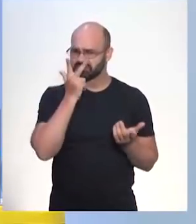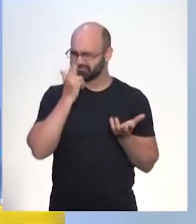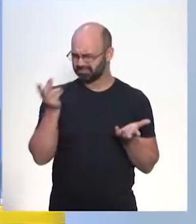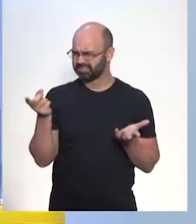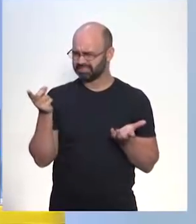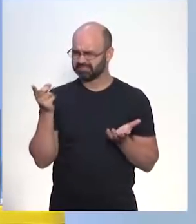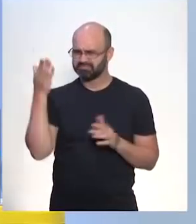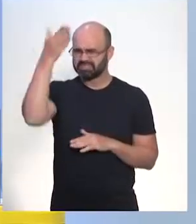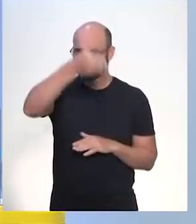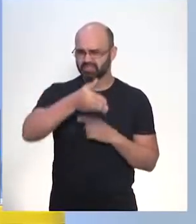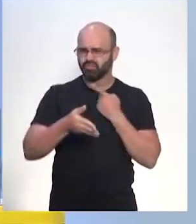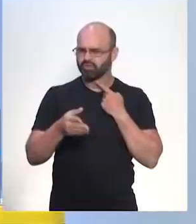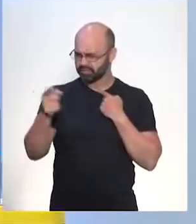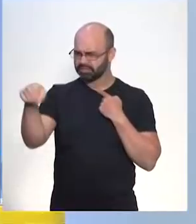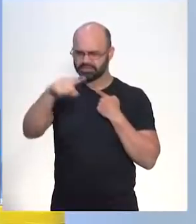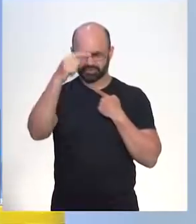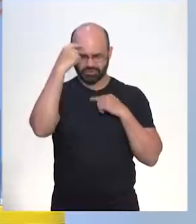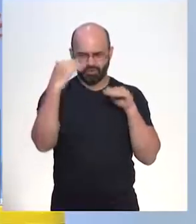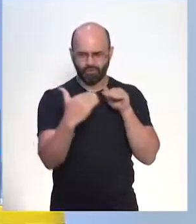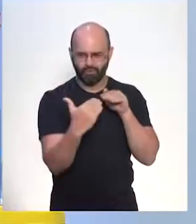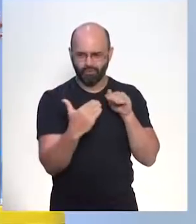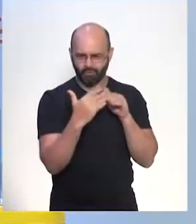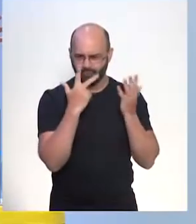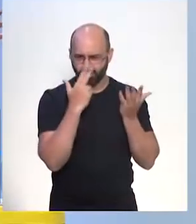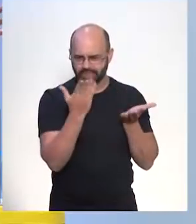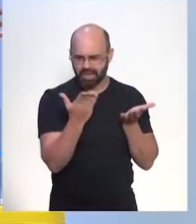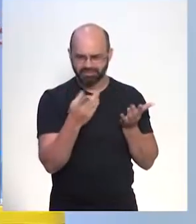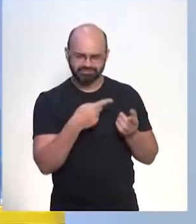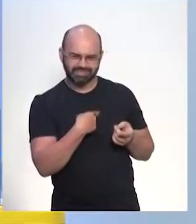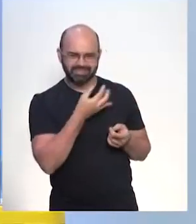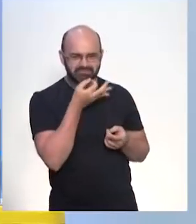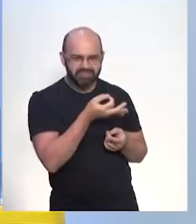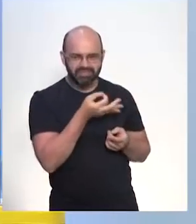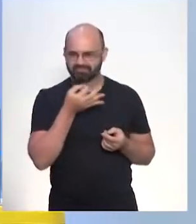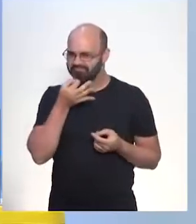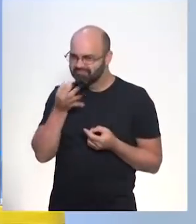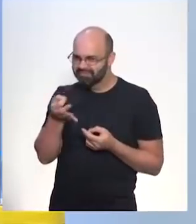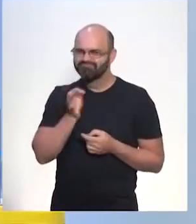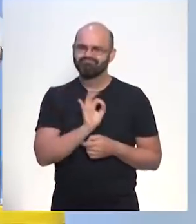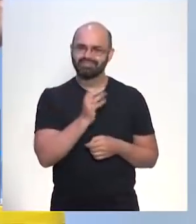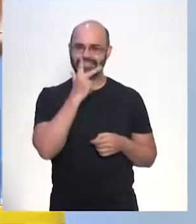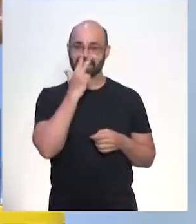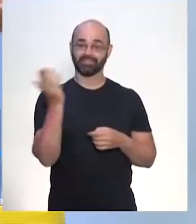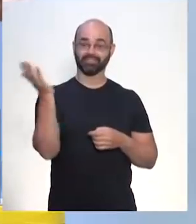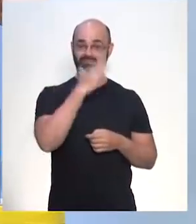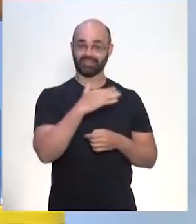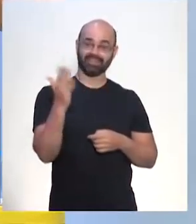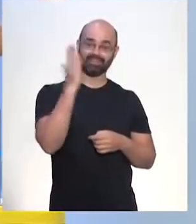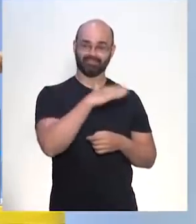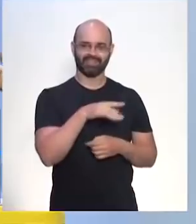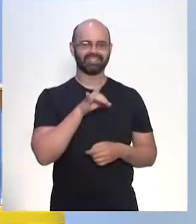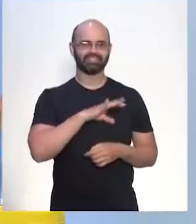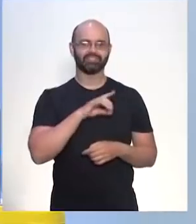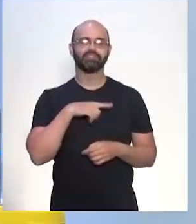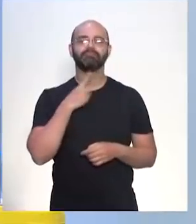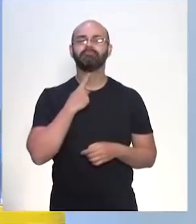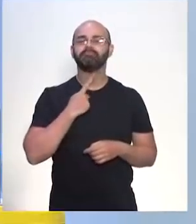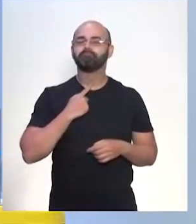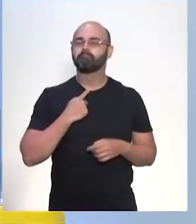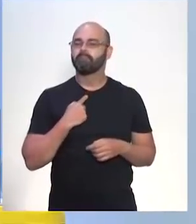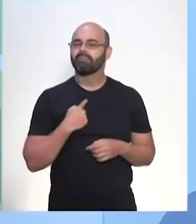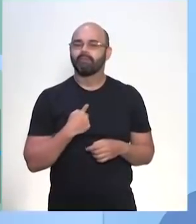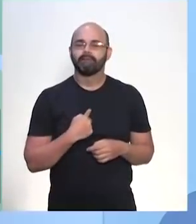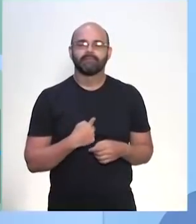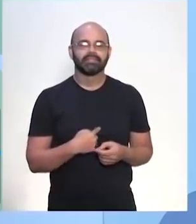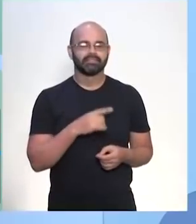Concorda com a gente Exatamente. aqui? Acho que a gente Concordam? Deixa eu a ver. gente chegou a um consenso. Olha, Então, vendendo a Isabelle esse disse- desejo de estar. A Isabelle falou, ó,